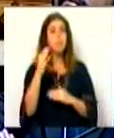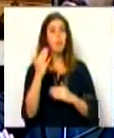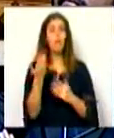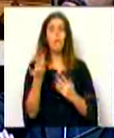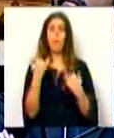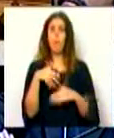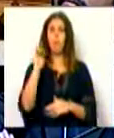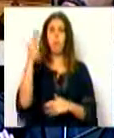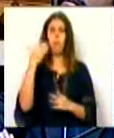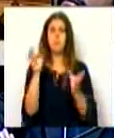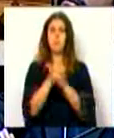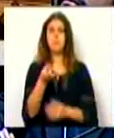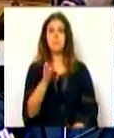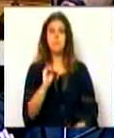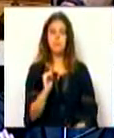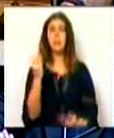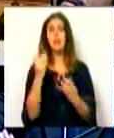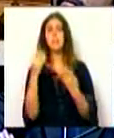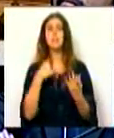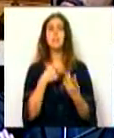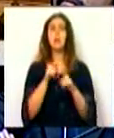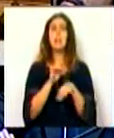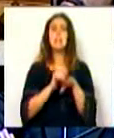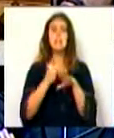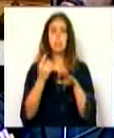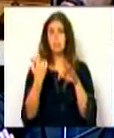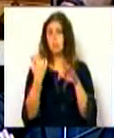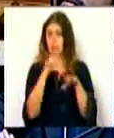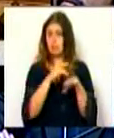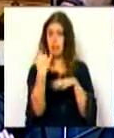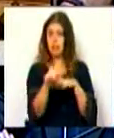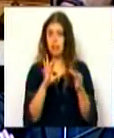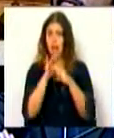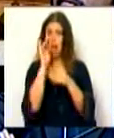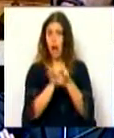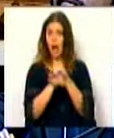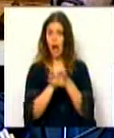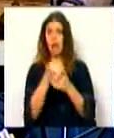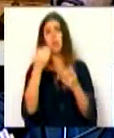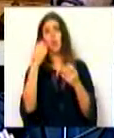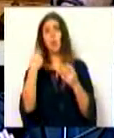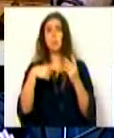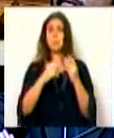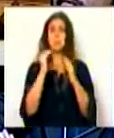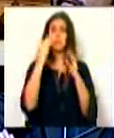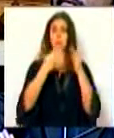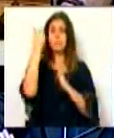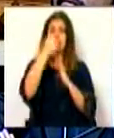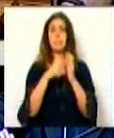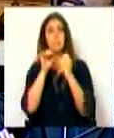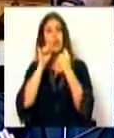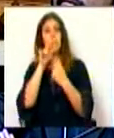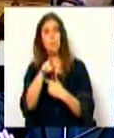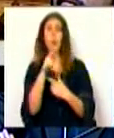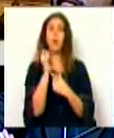sobretudo que o Grupo Parlamentar do Partido Socialista não é insensível ao teor da carta que o Sr. Presidente do Tribunal Constitucional enviou a Sua Excelência o